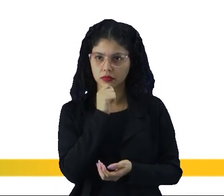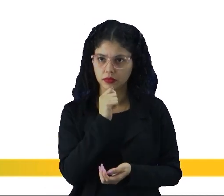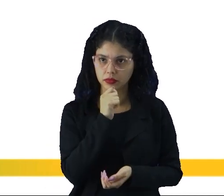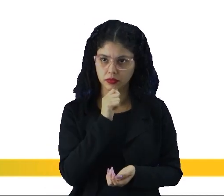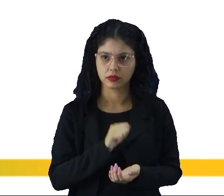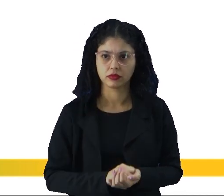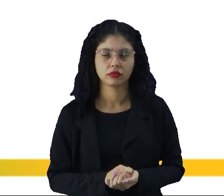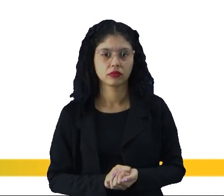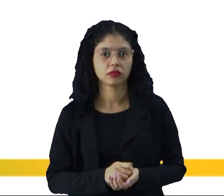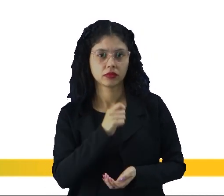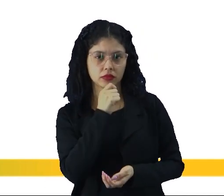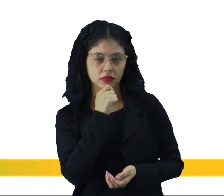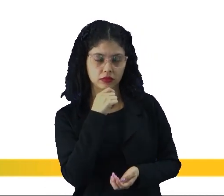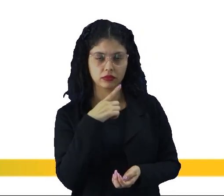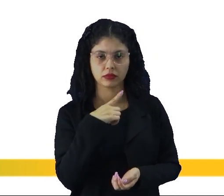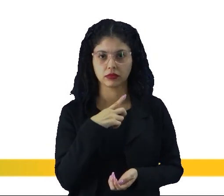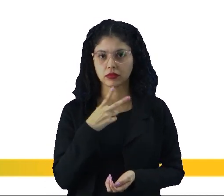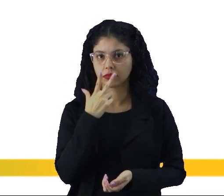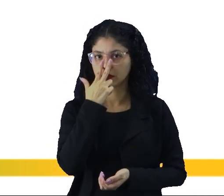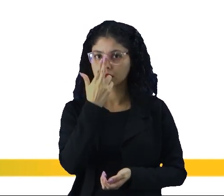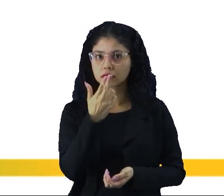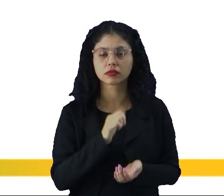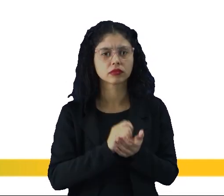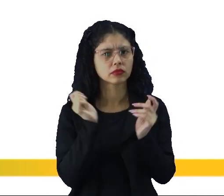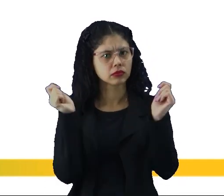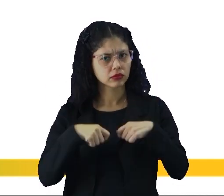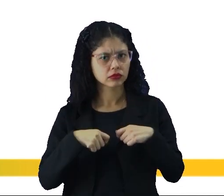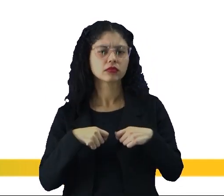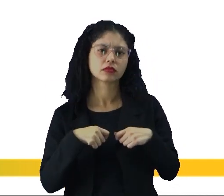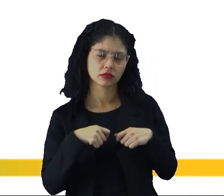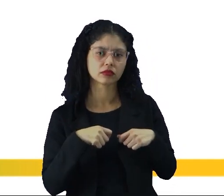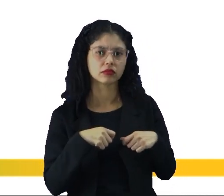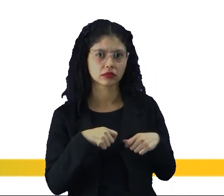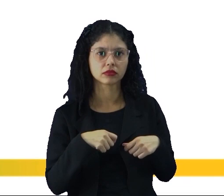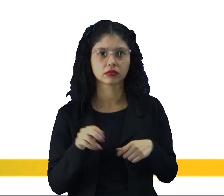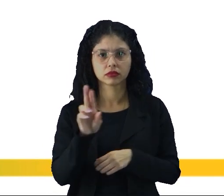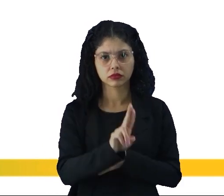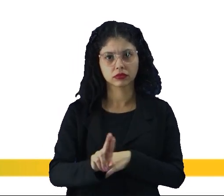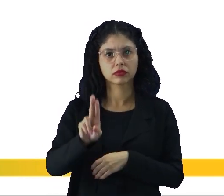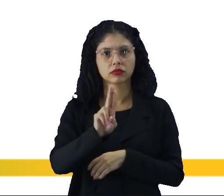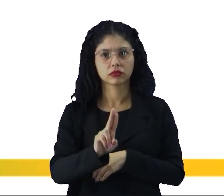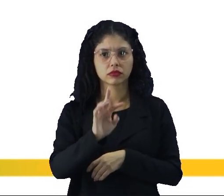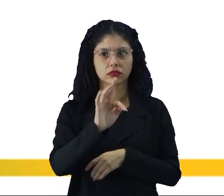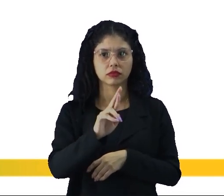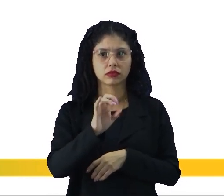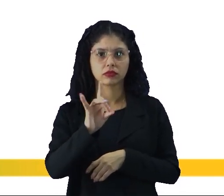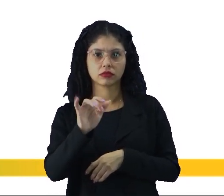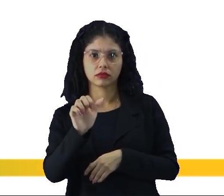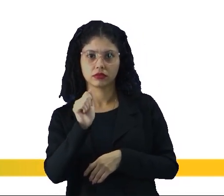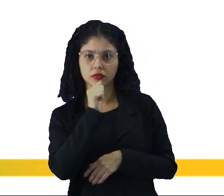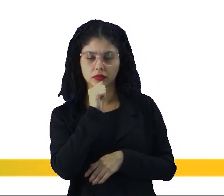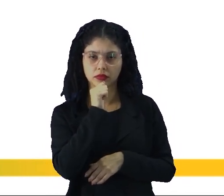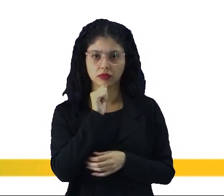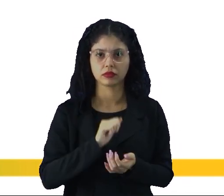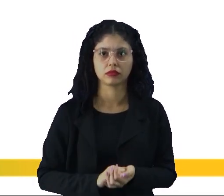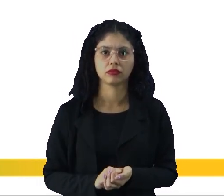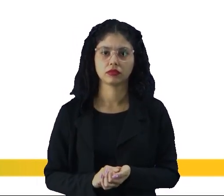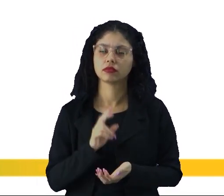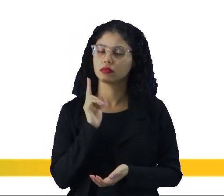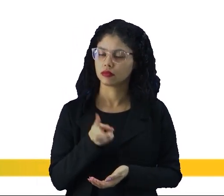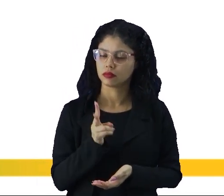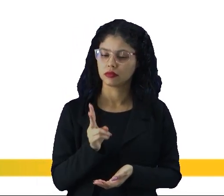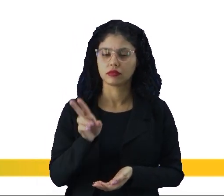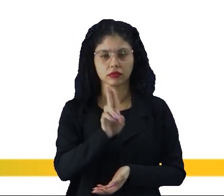e o outro componente que aparece ali é possível nós encontrarmos usando o teorema de Pitágoras, que nós